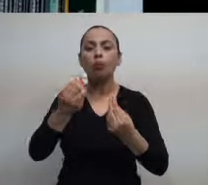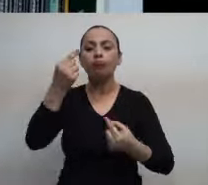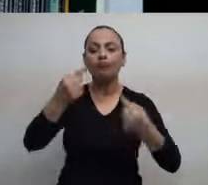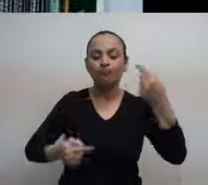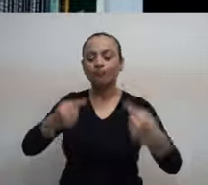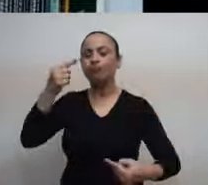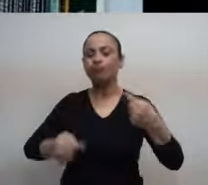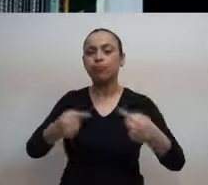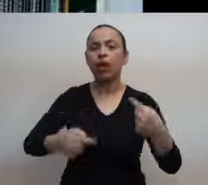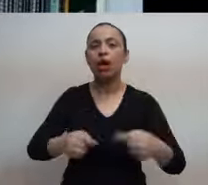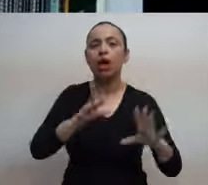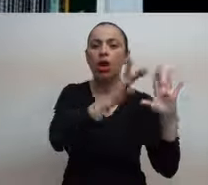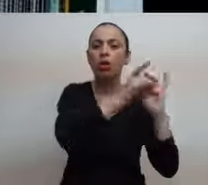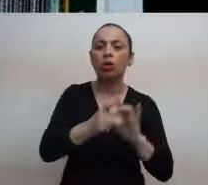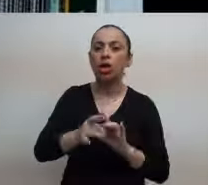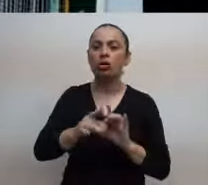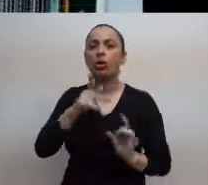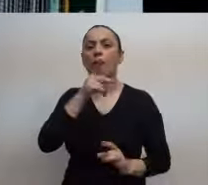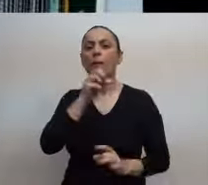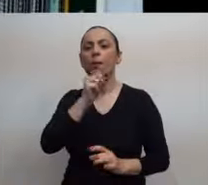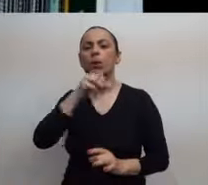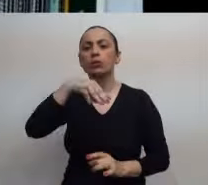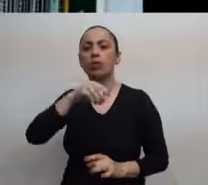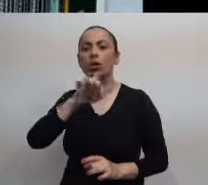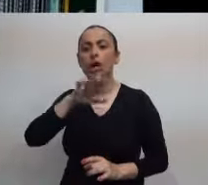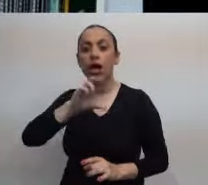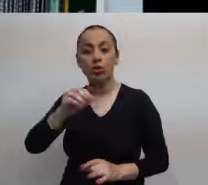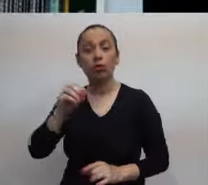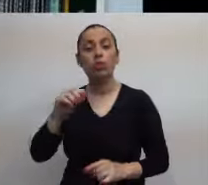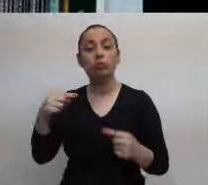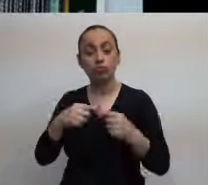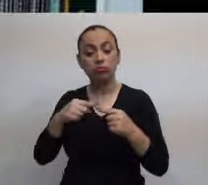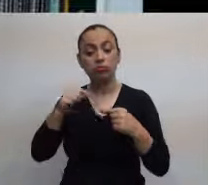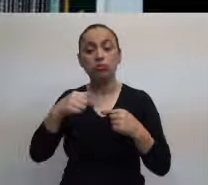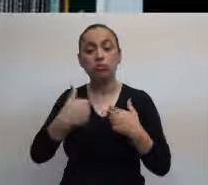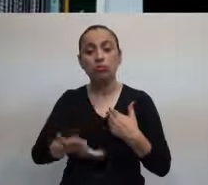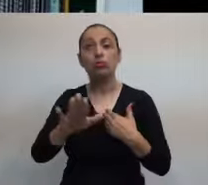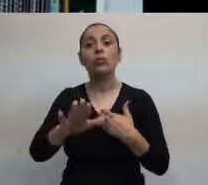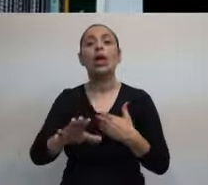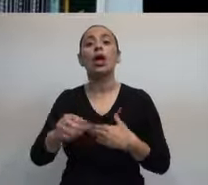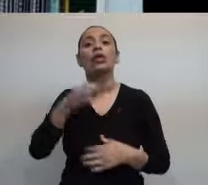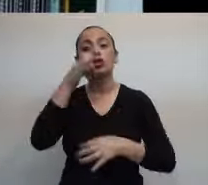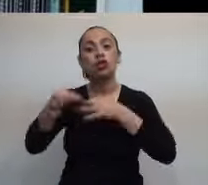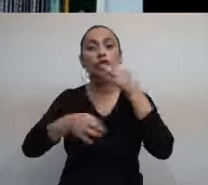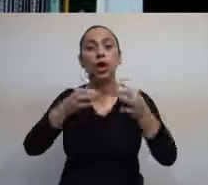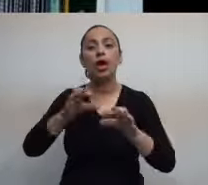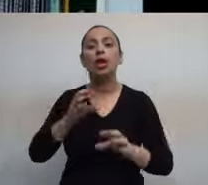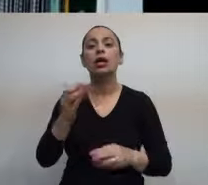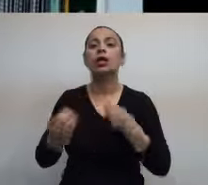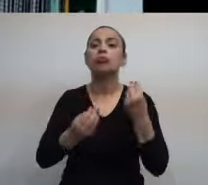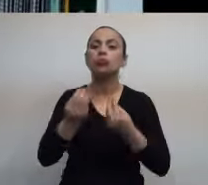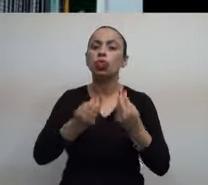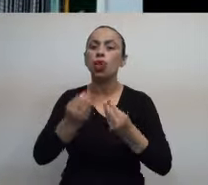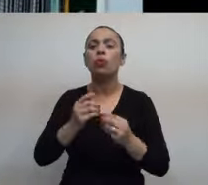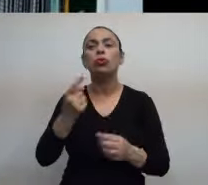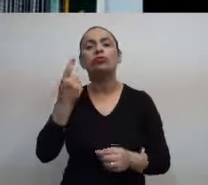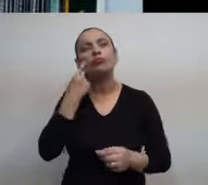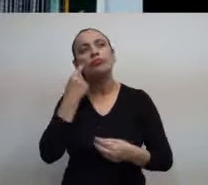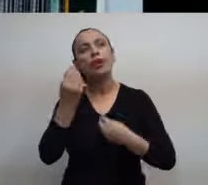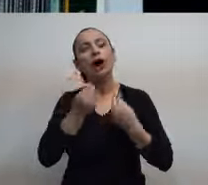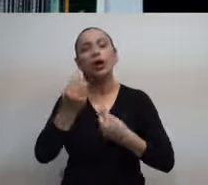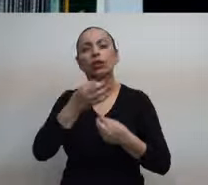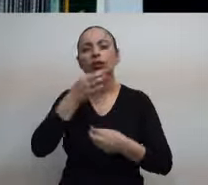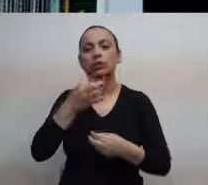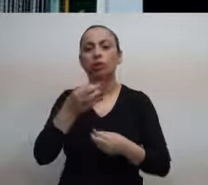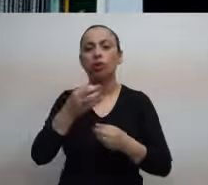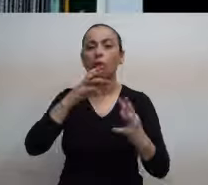tensões existentes entre contextos pós-modernos e, a partir dele, sugere alternativas para se rever as